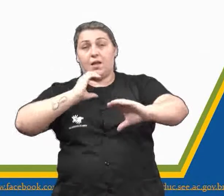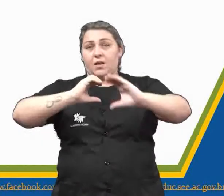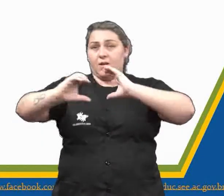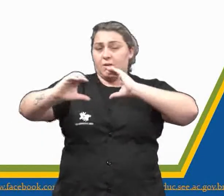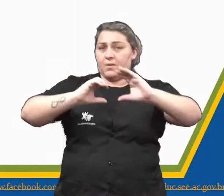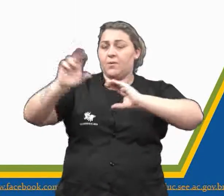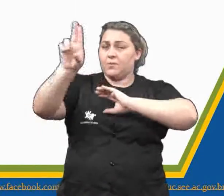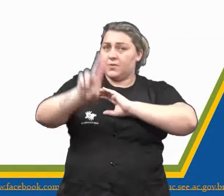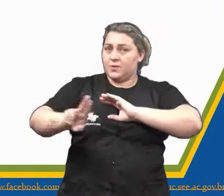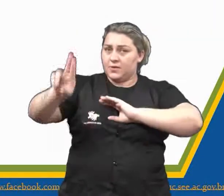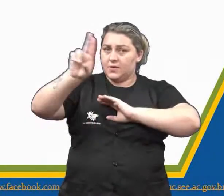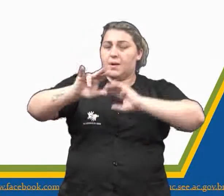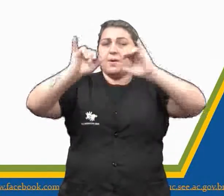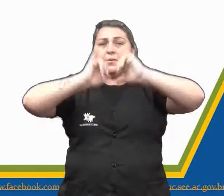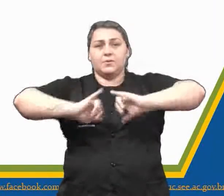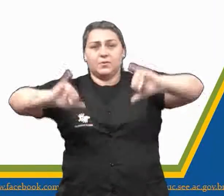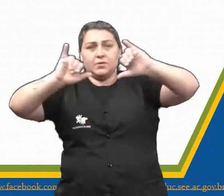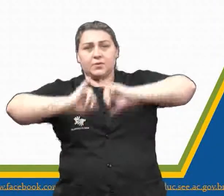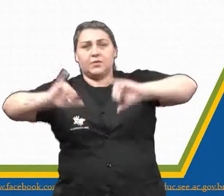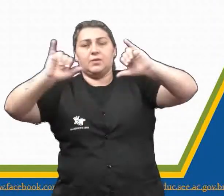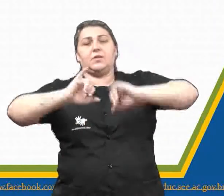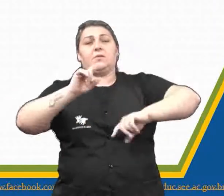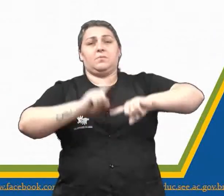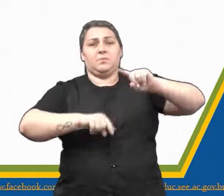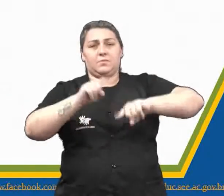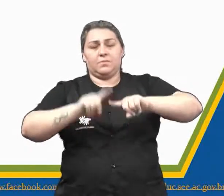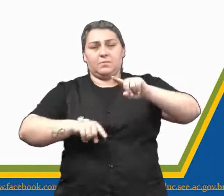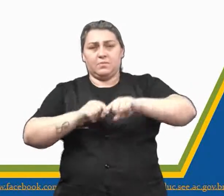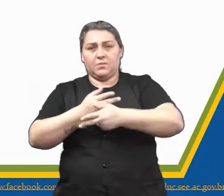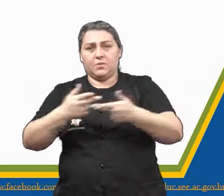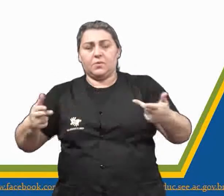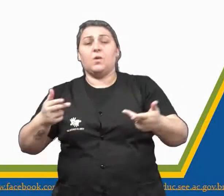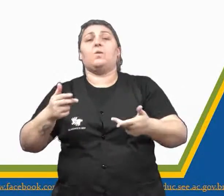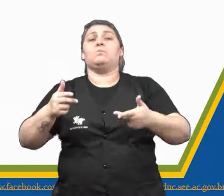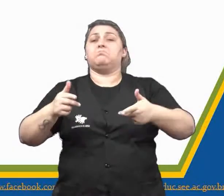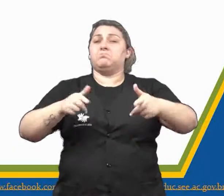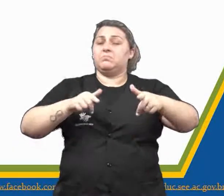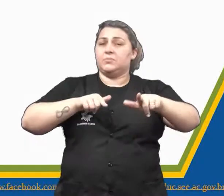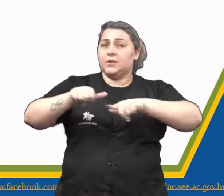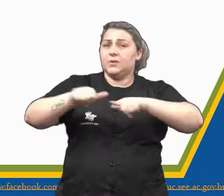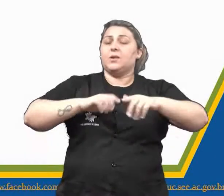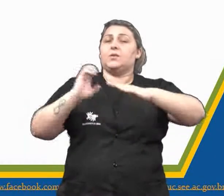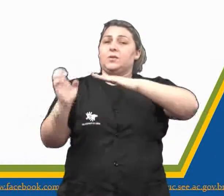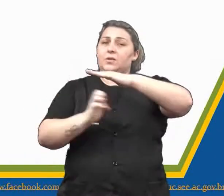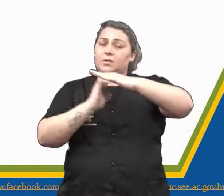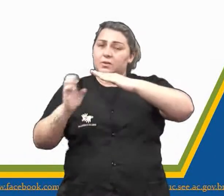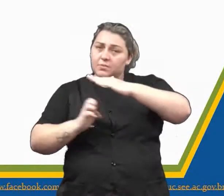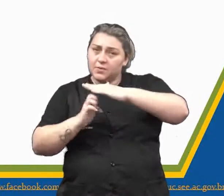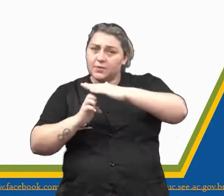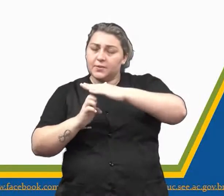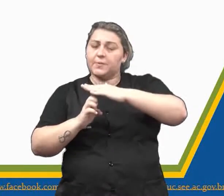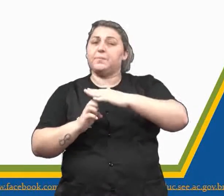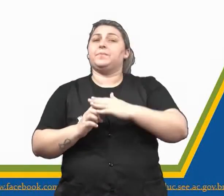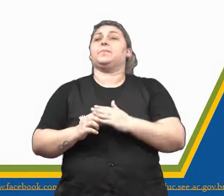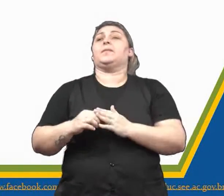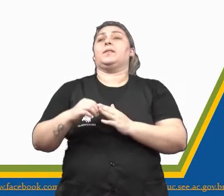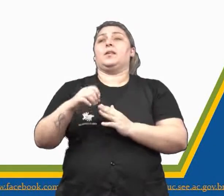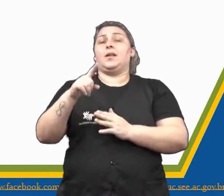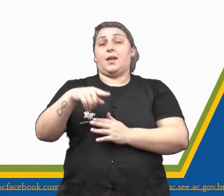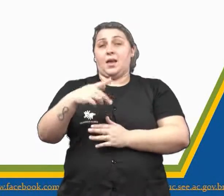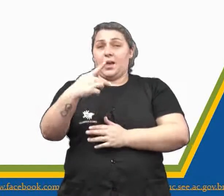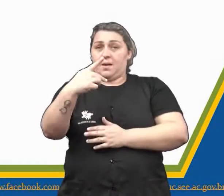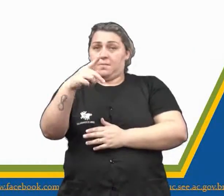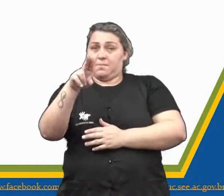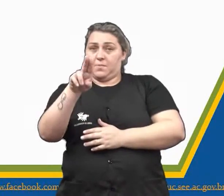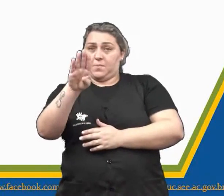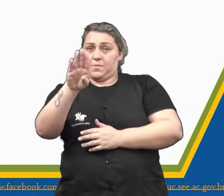comunicação utilizada para anunciar um produto ou serviço de uma empresa para fins comerciais. Então, a publicidade nada